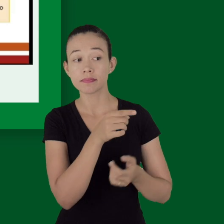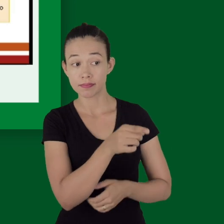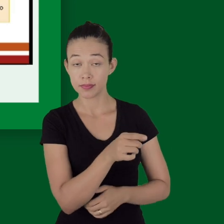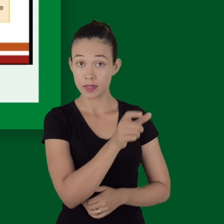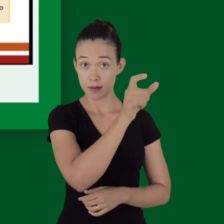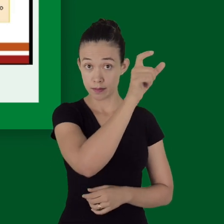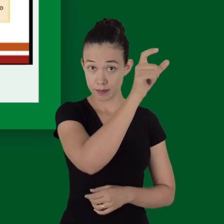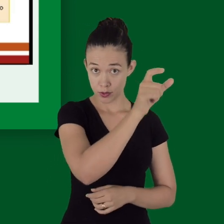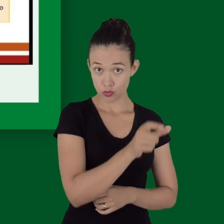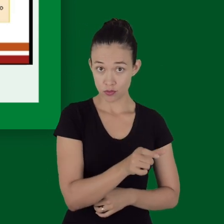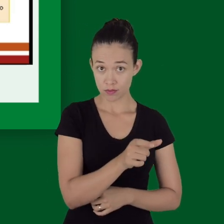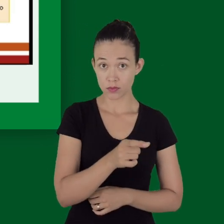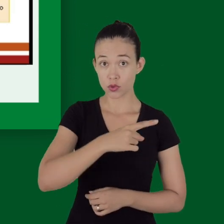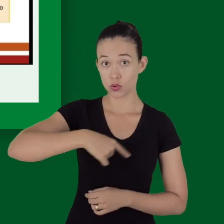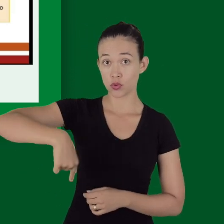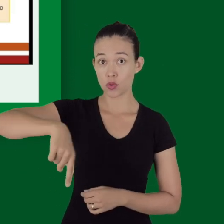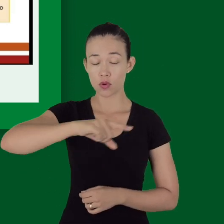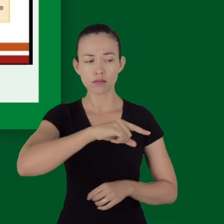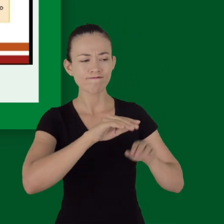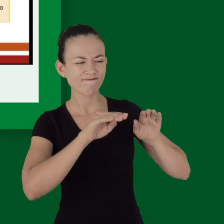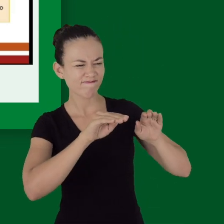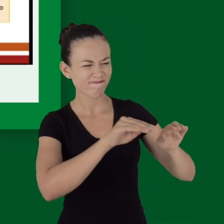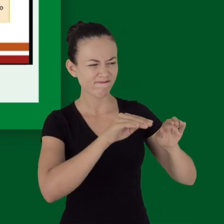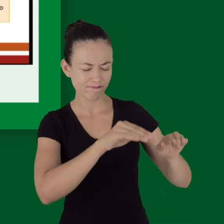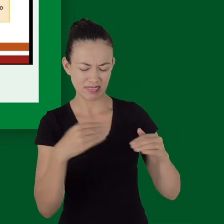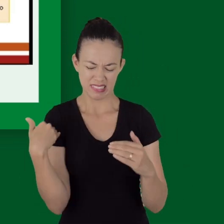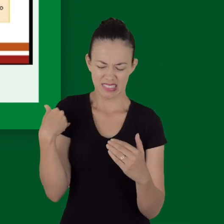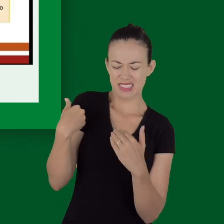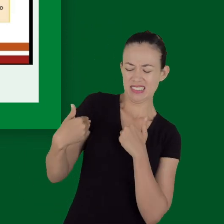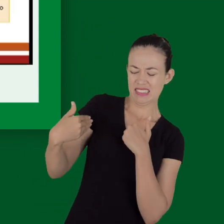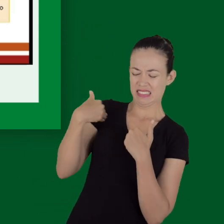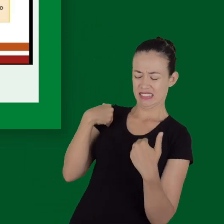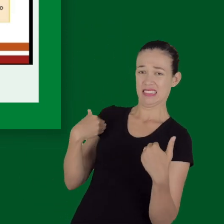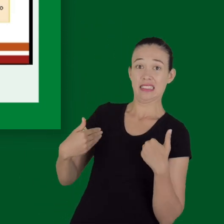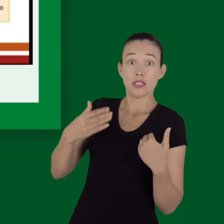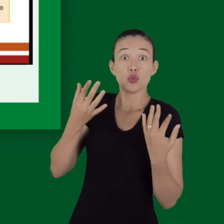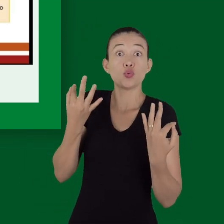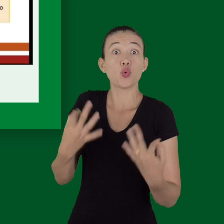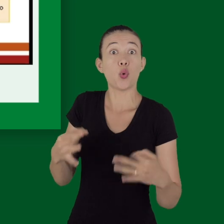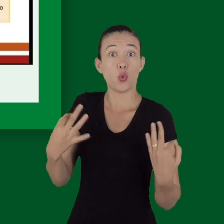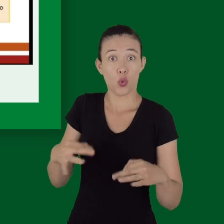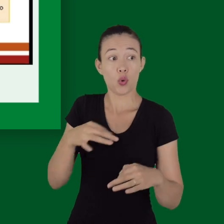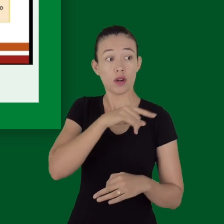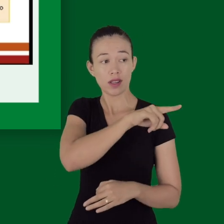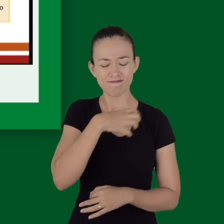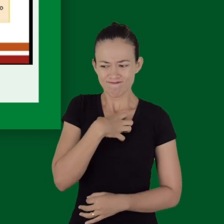essas correspondências, né? Como que se avalia? Esse paciente,